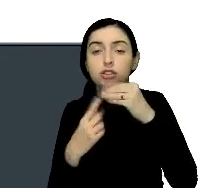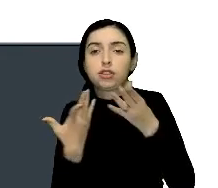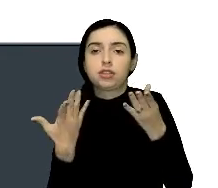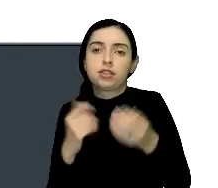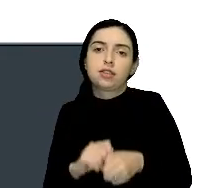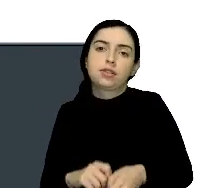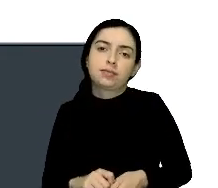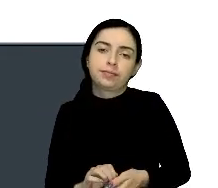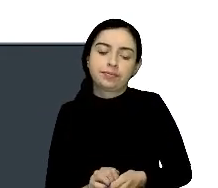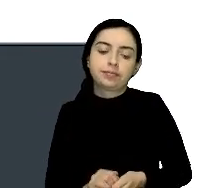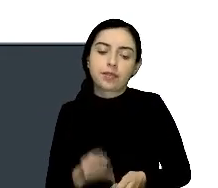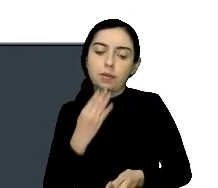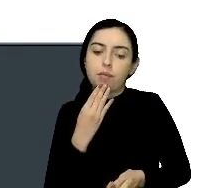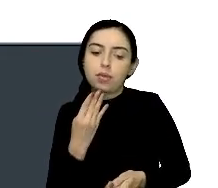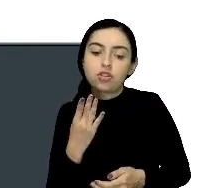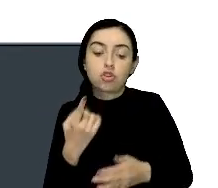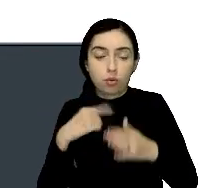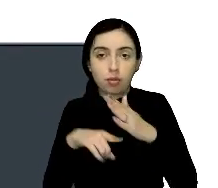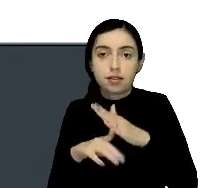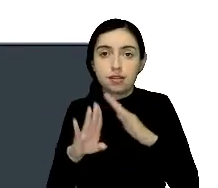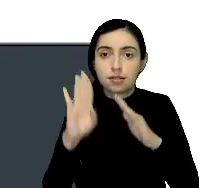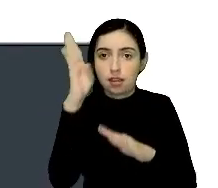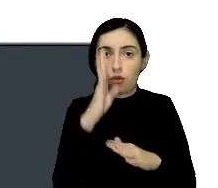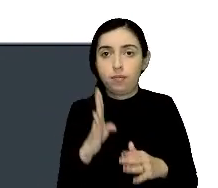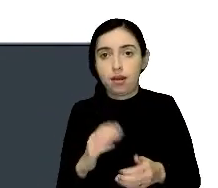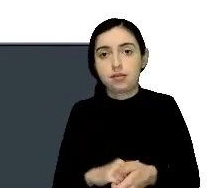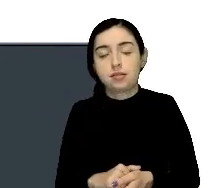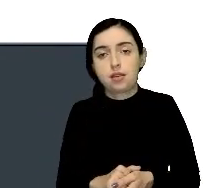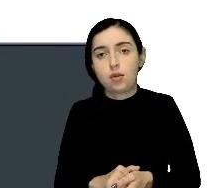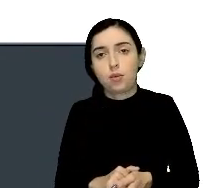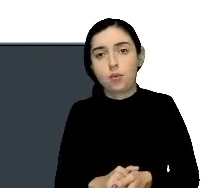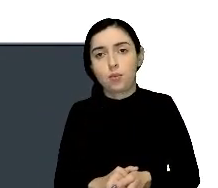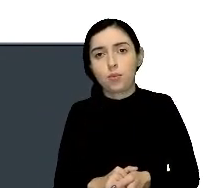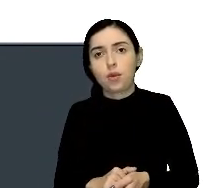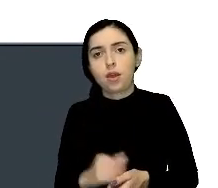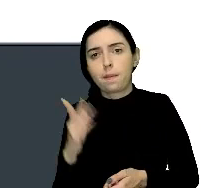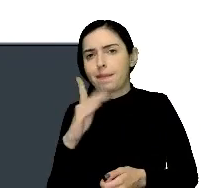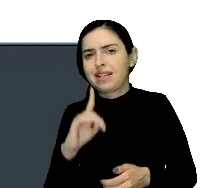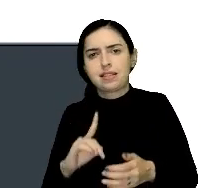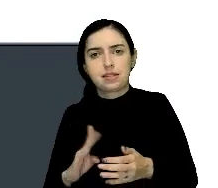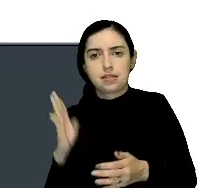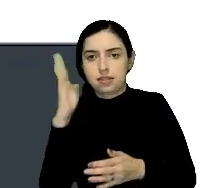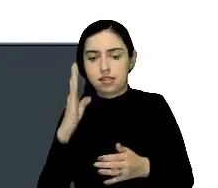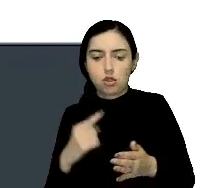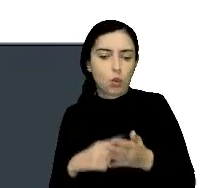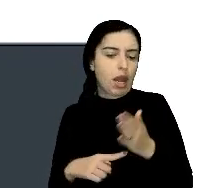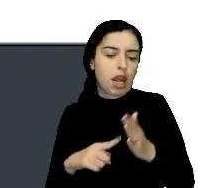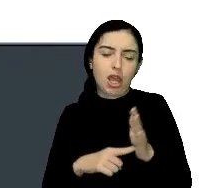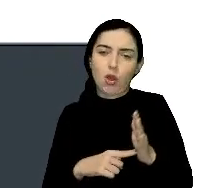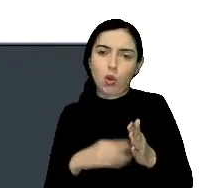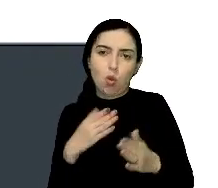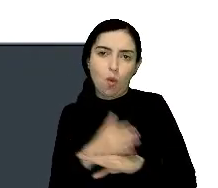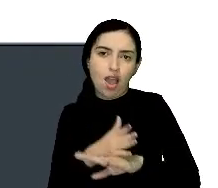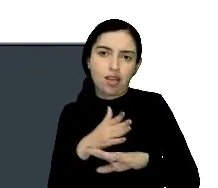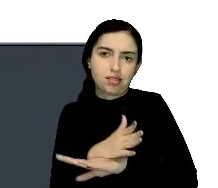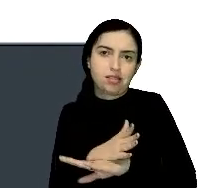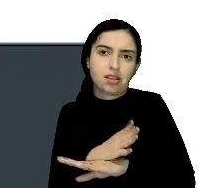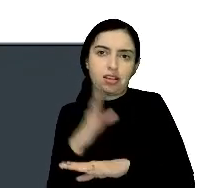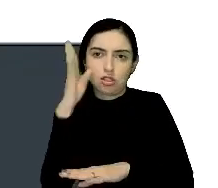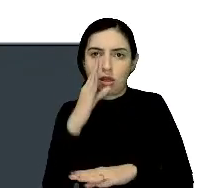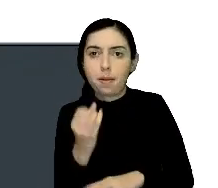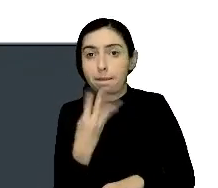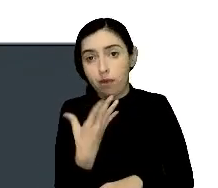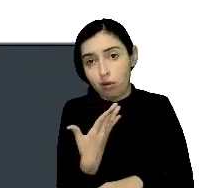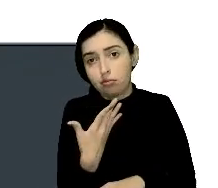ele pediu para vir para o Brasil, né? O Brasil negou a vinda dele para cá, o que foi bom, né? Porque senão ele teria